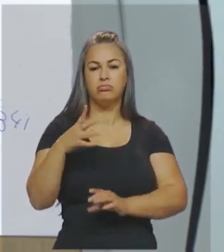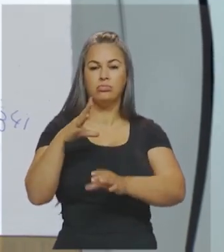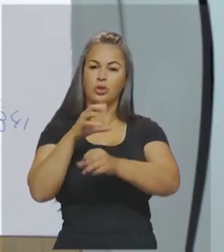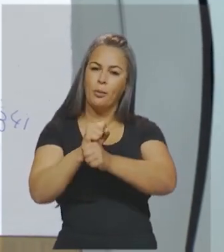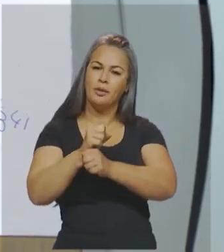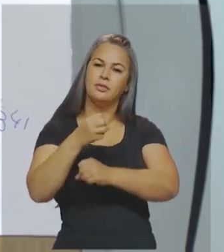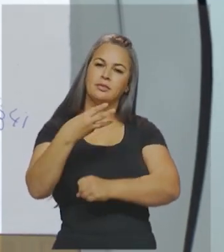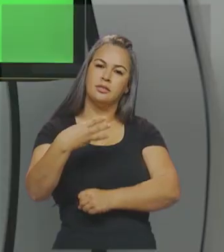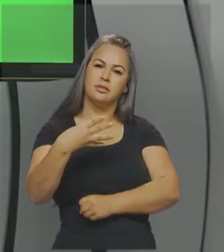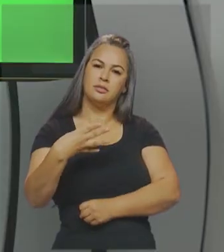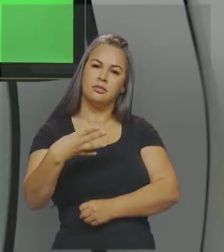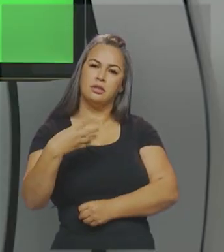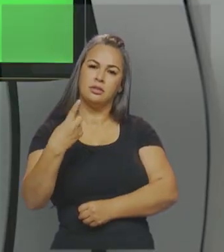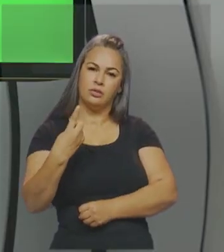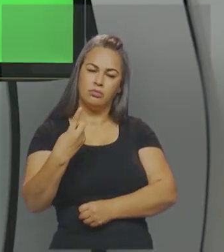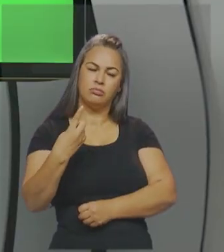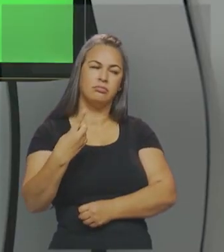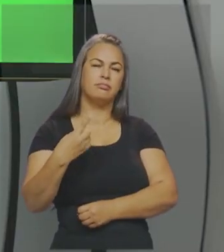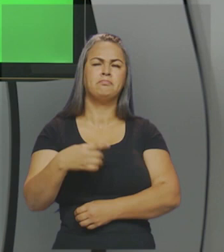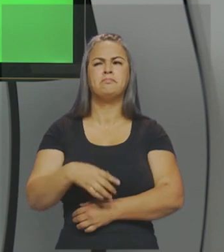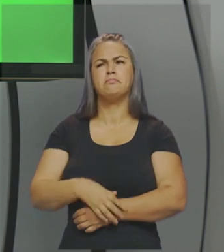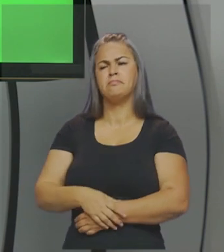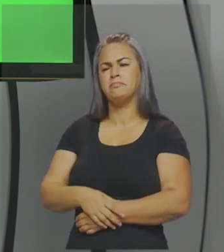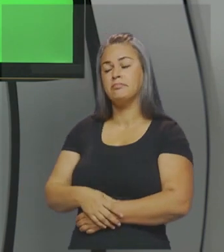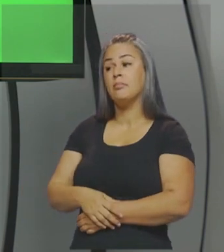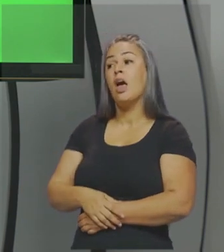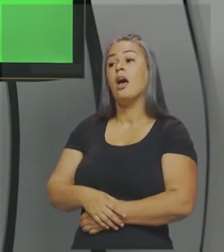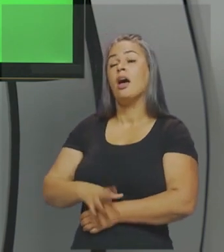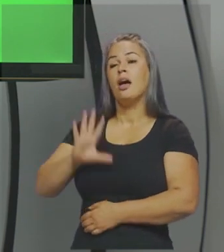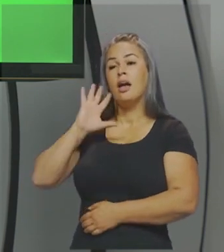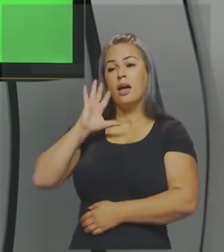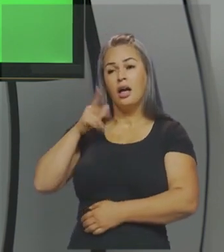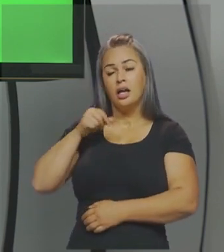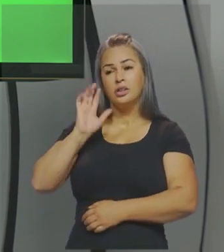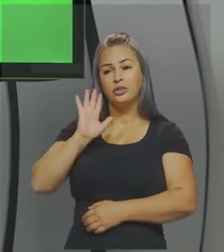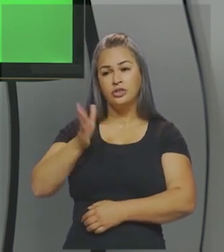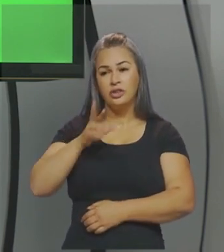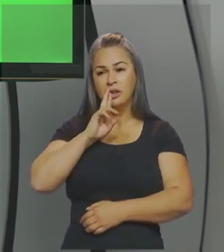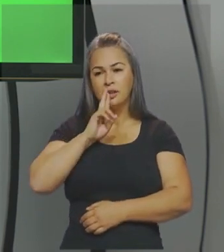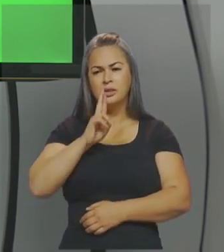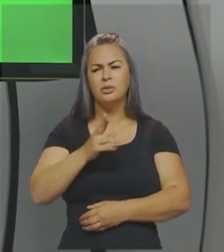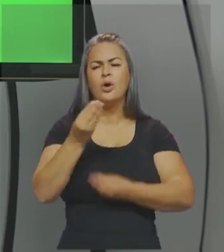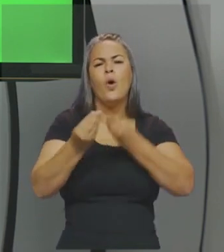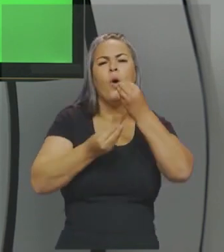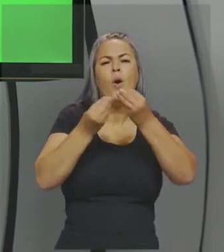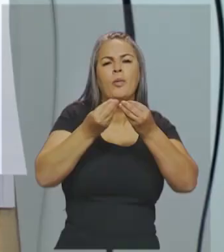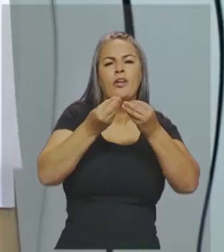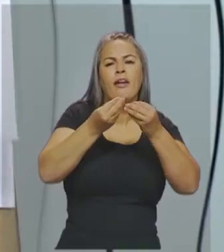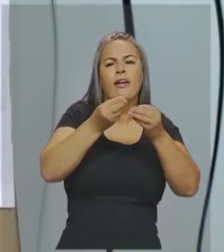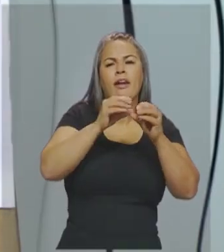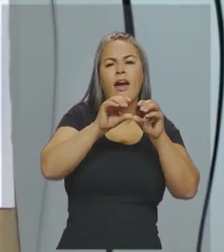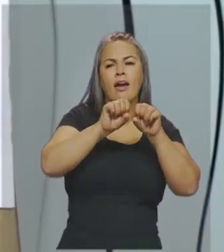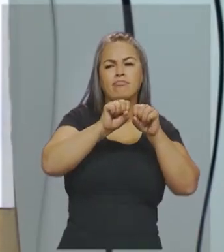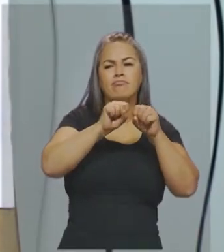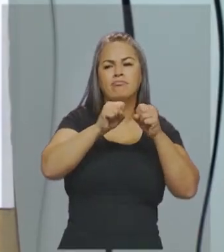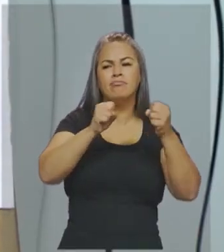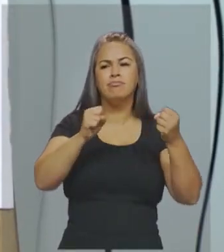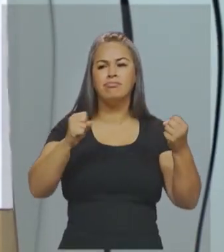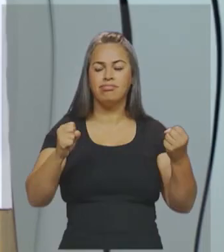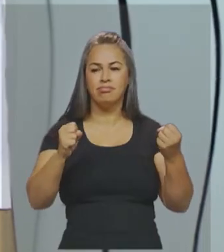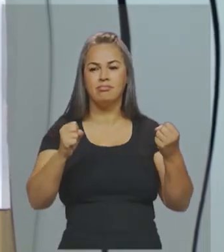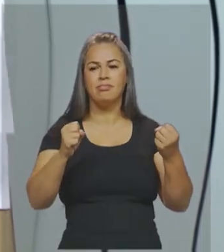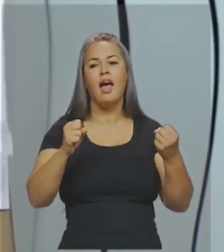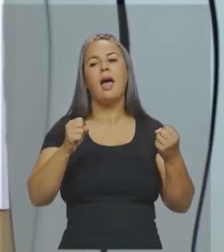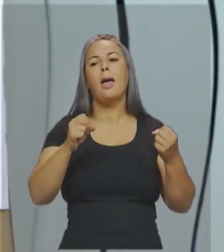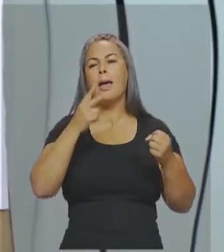341, tá bom? Acho que você já respondeu, né? A próxima pergunta seria: o que é decompor os números? A decompor é o sentido